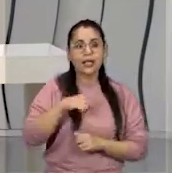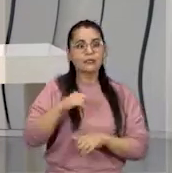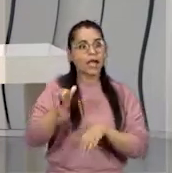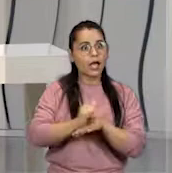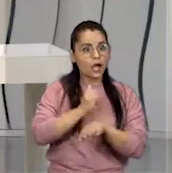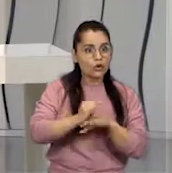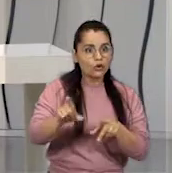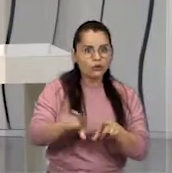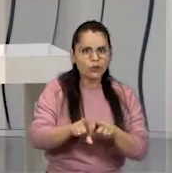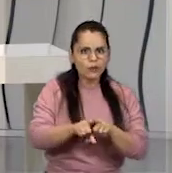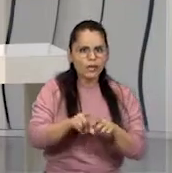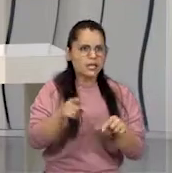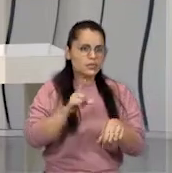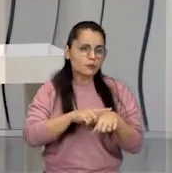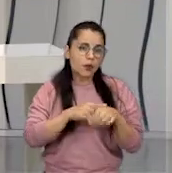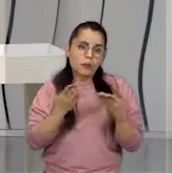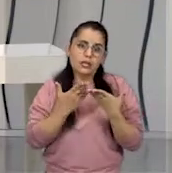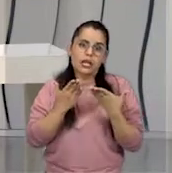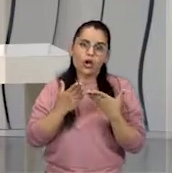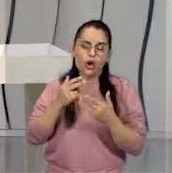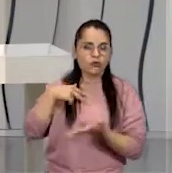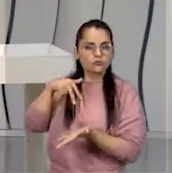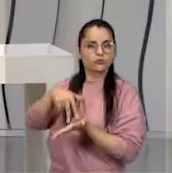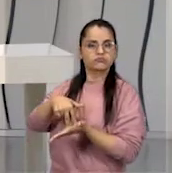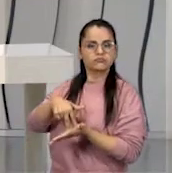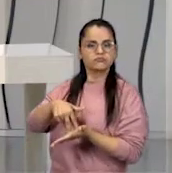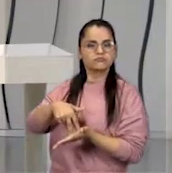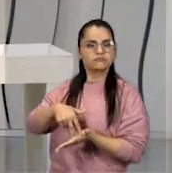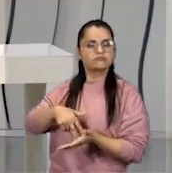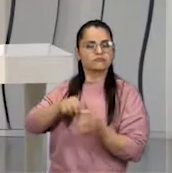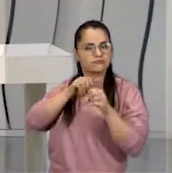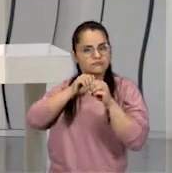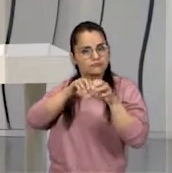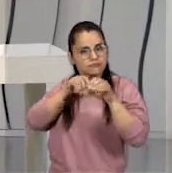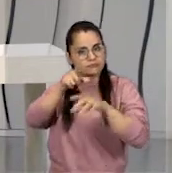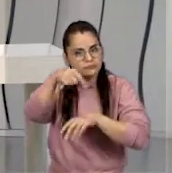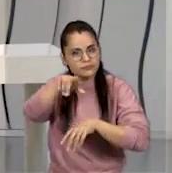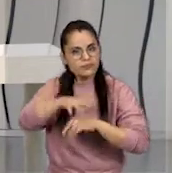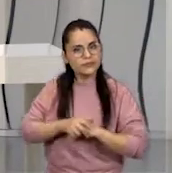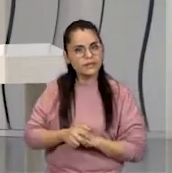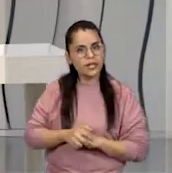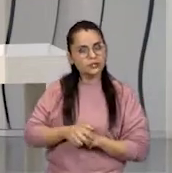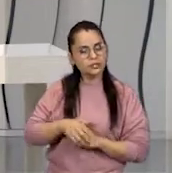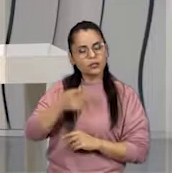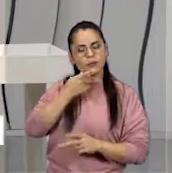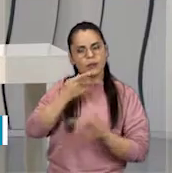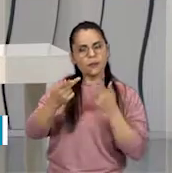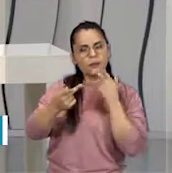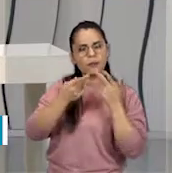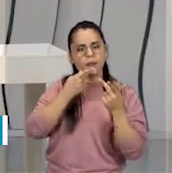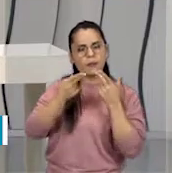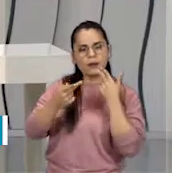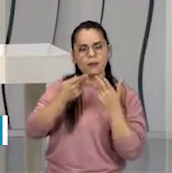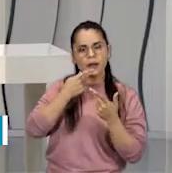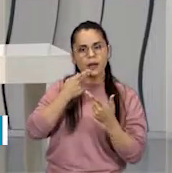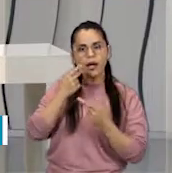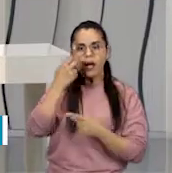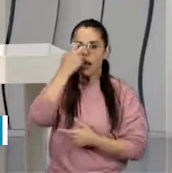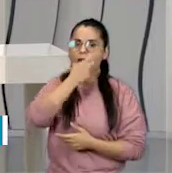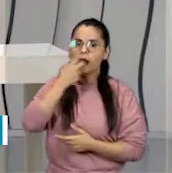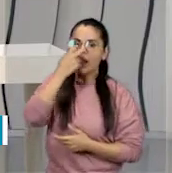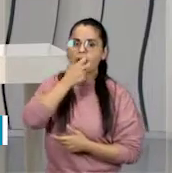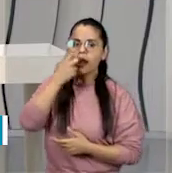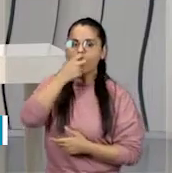youtubers. Esse momento que eu estou aqui agora, dando uma aula para vocês, nós estamos falando de quê? De oratória,